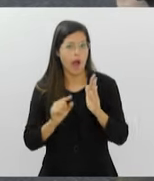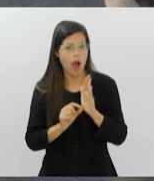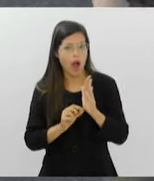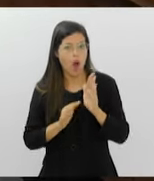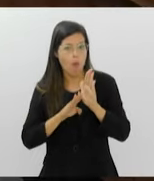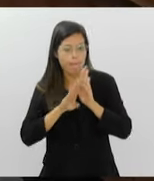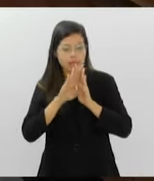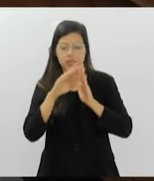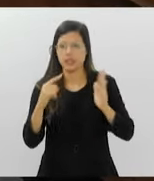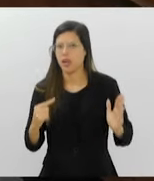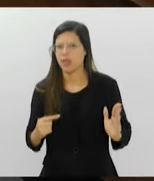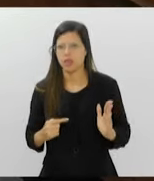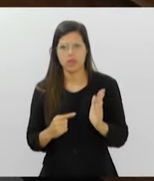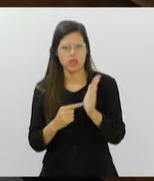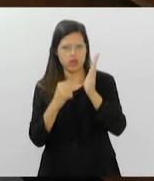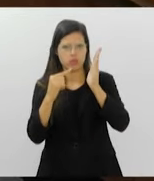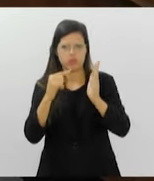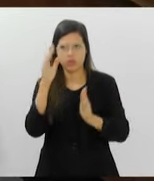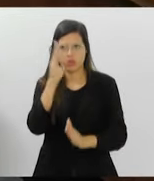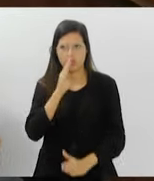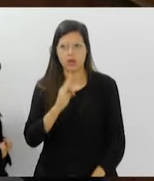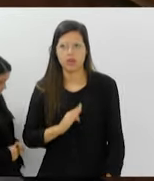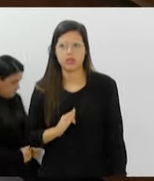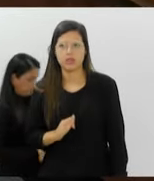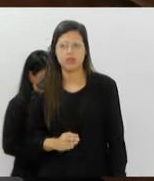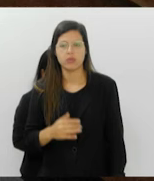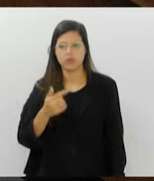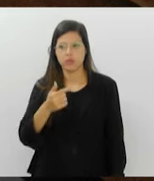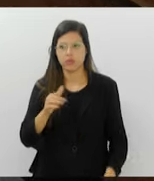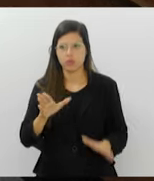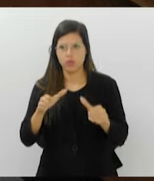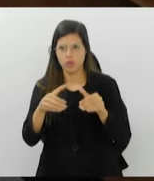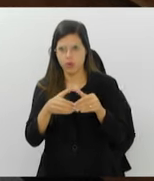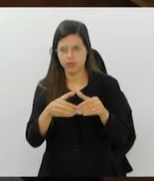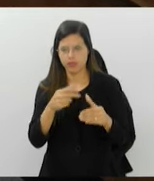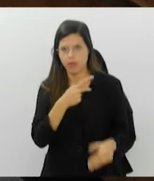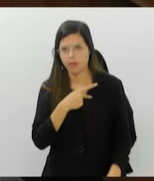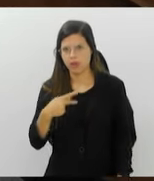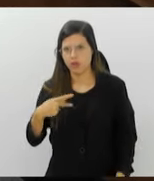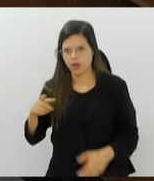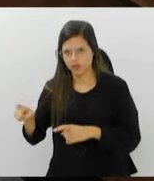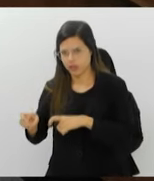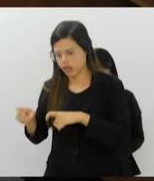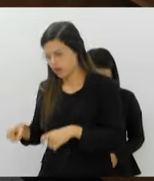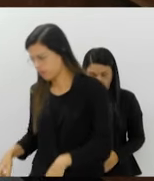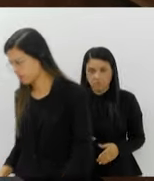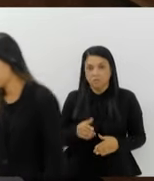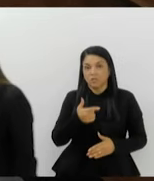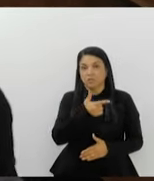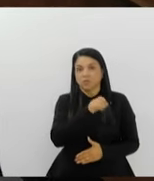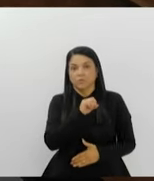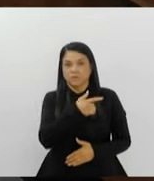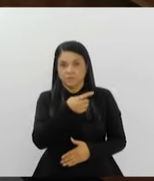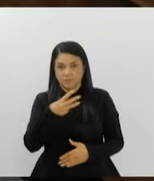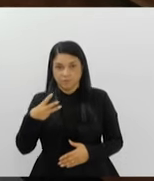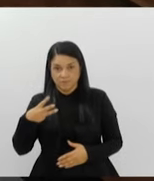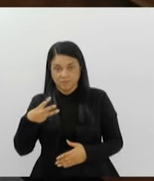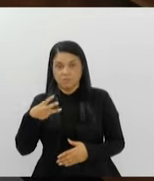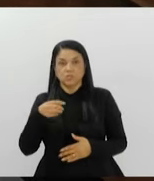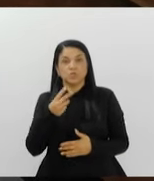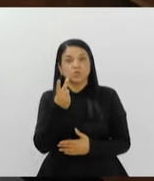trabalho análogo à escravidão pelo Brasil. Segundo a Comissão Pastoral da Terra, em 2023 foram pelo